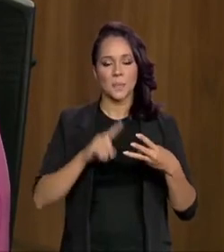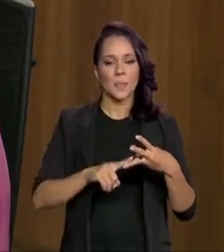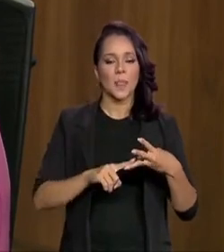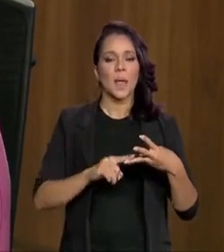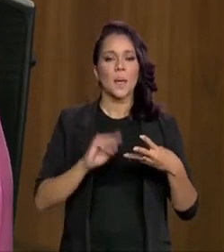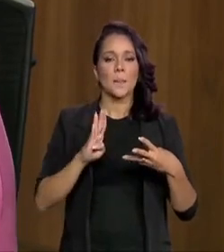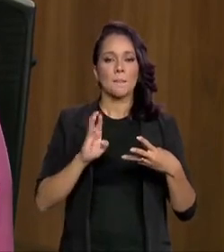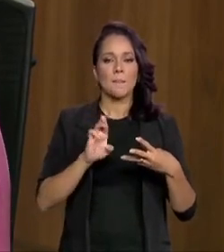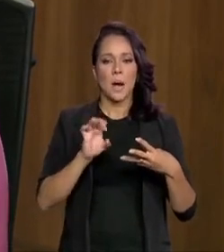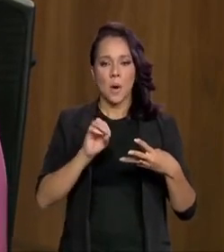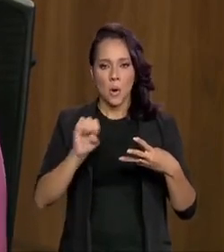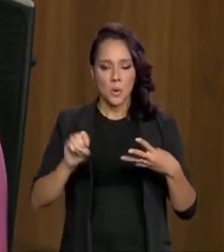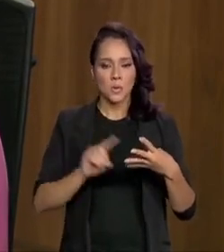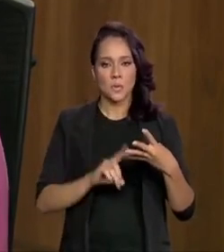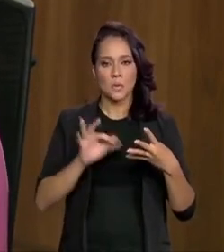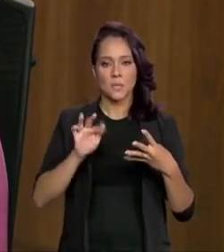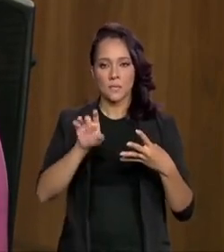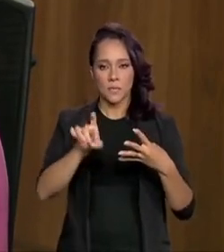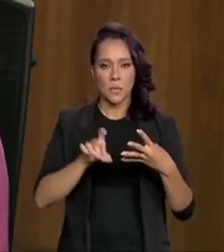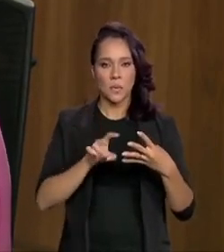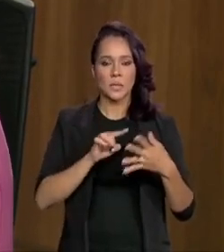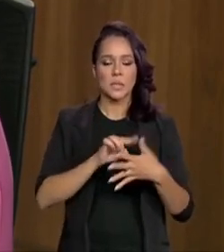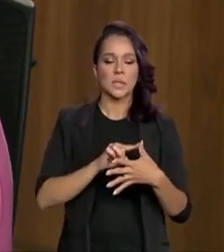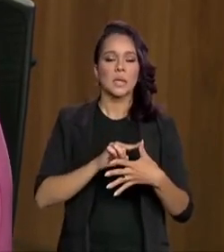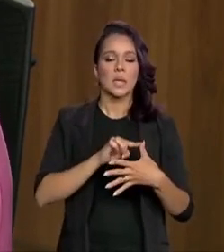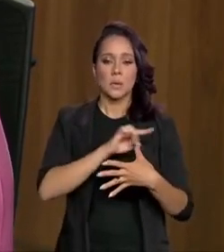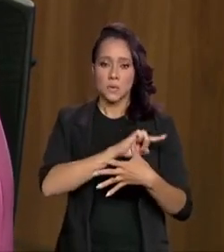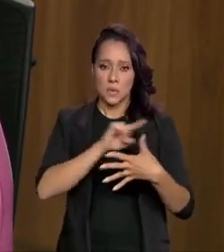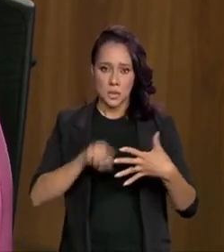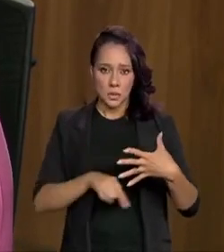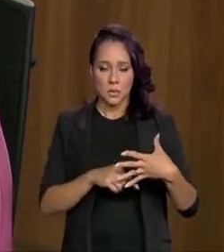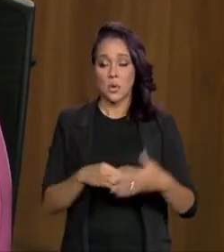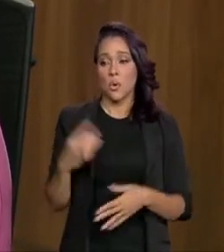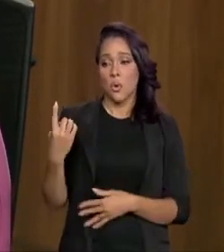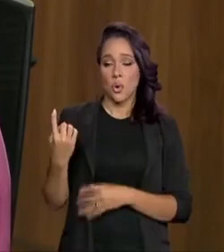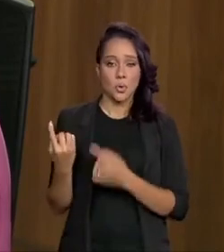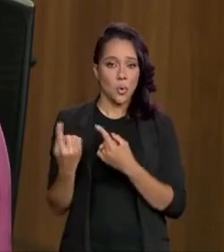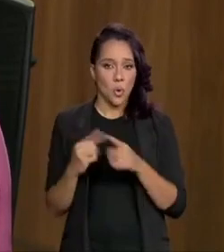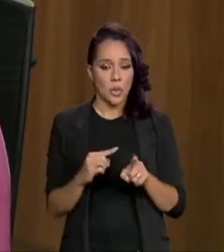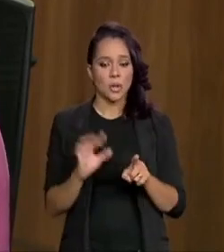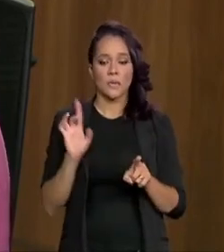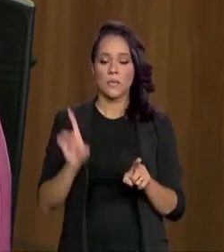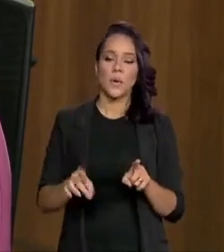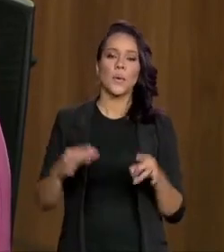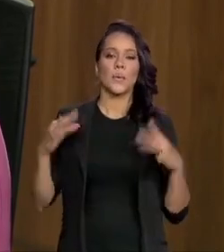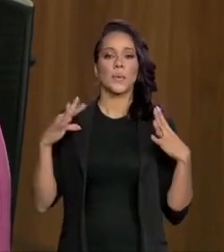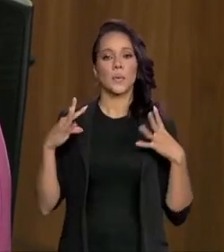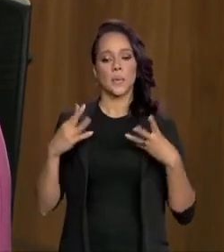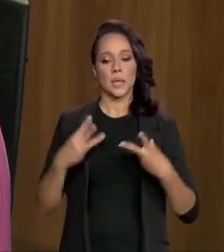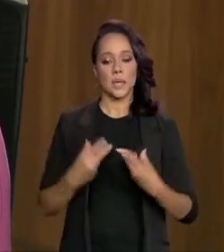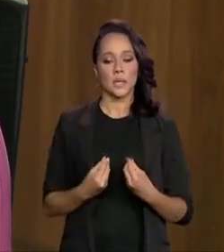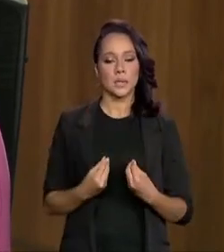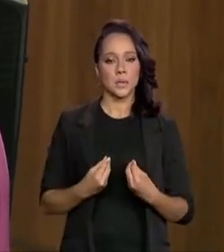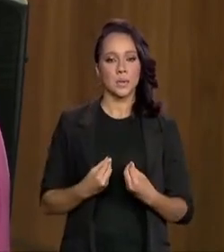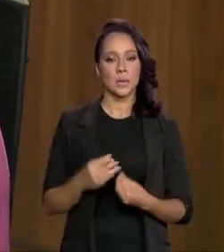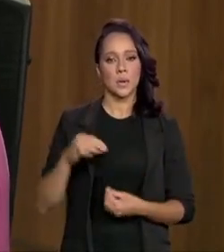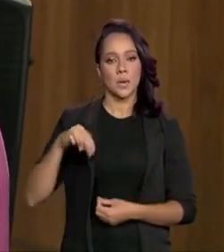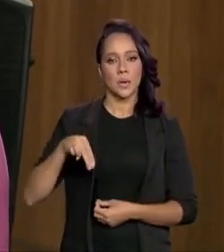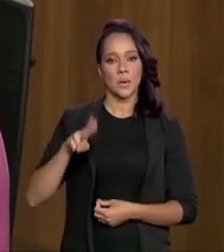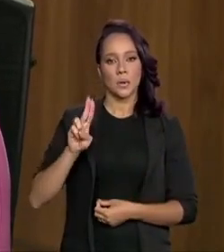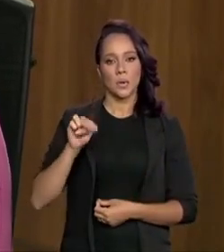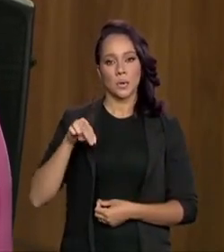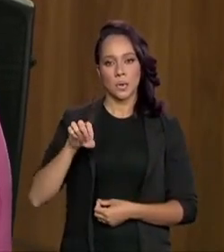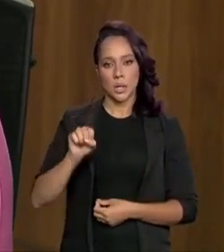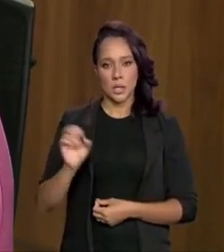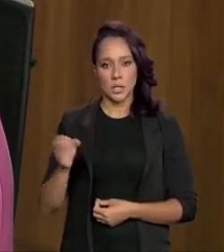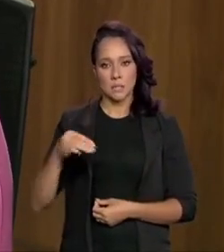Roberto Barroso, Luiz Fux e Dias Toffoli. O único voto contrário foi o do ministro Nunes